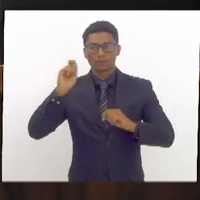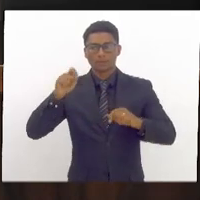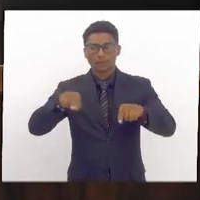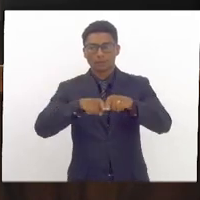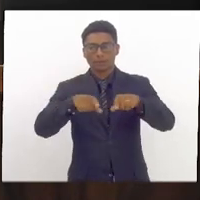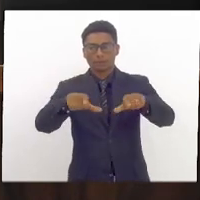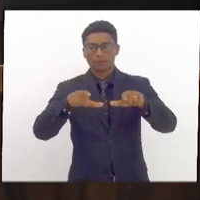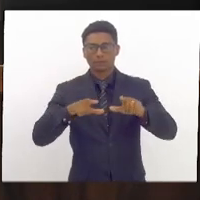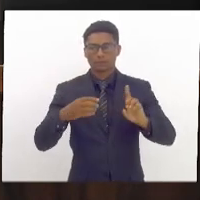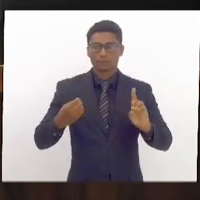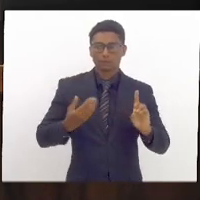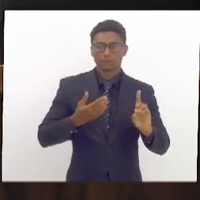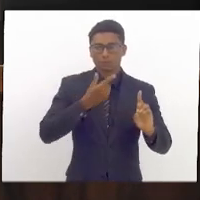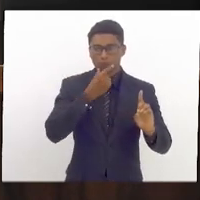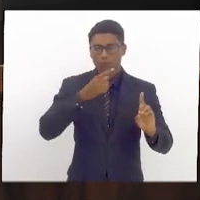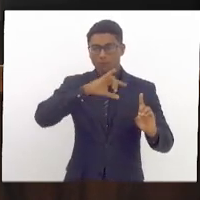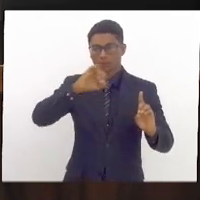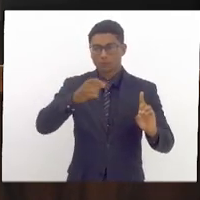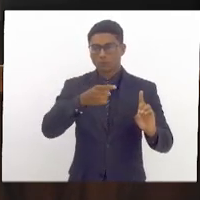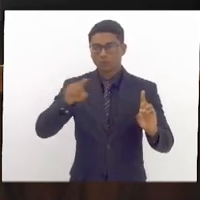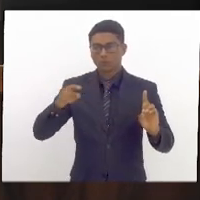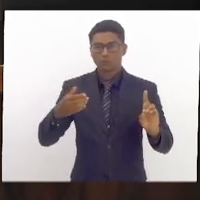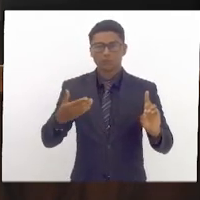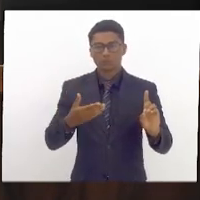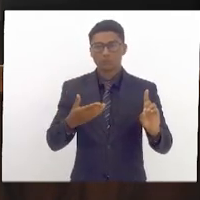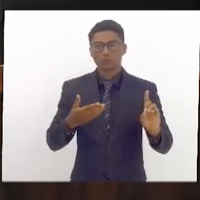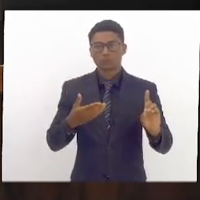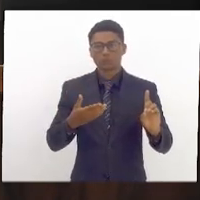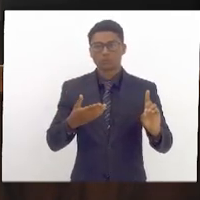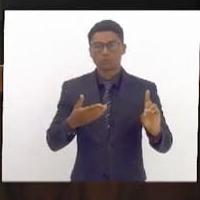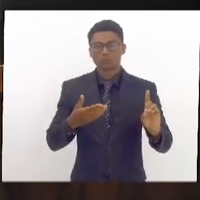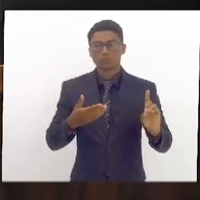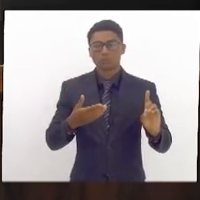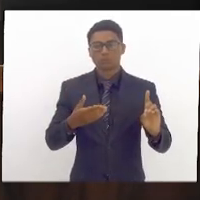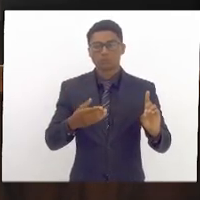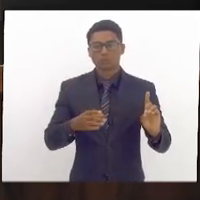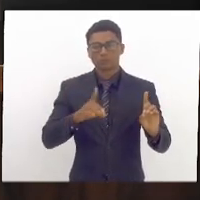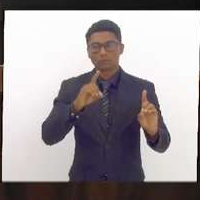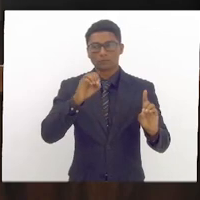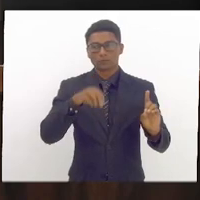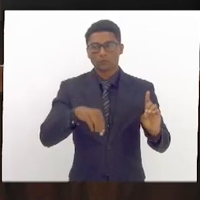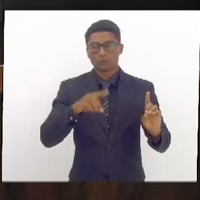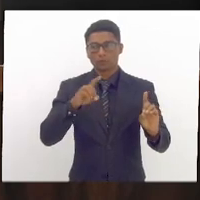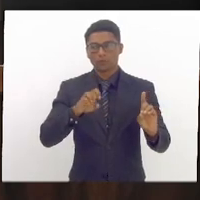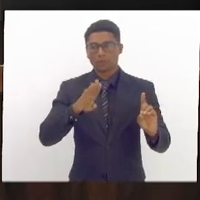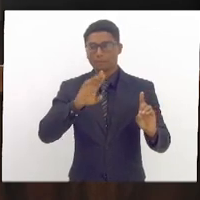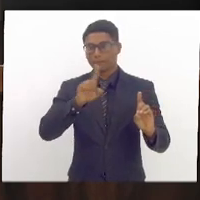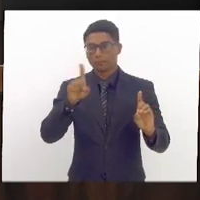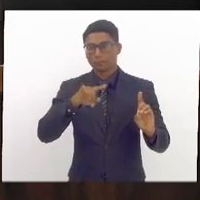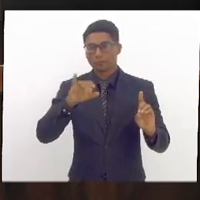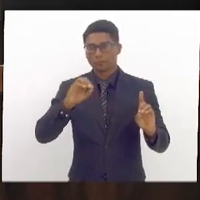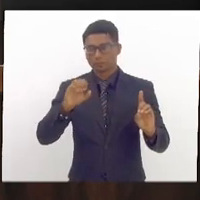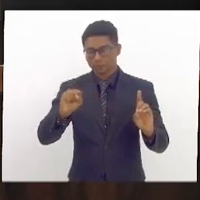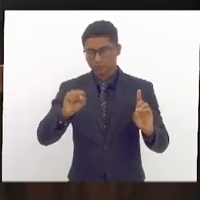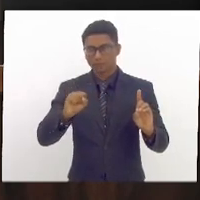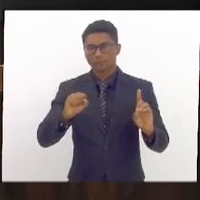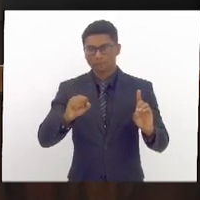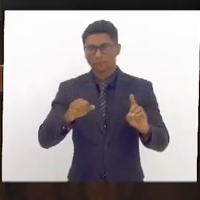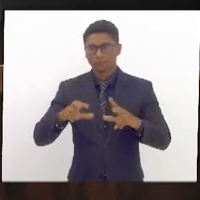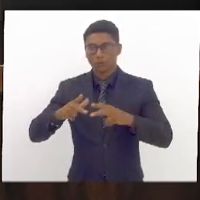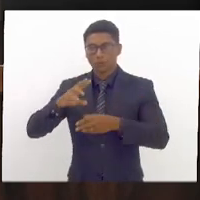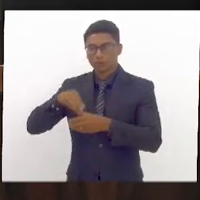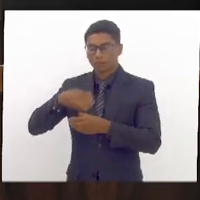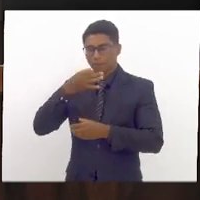diploma ao João Carlos Souza dos Anjos, mais conhecido como Dom de Búzios. Parecer da comissão de normas internas, proposição externa